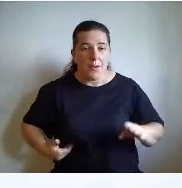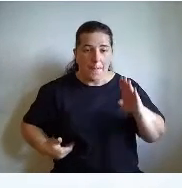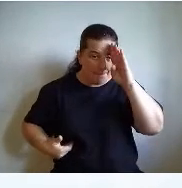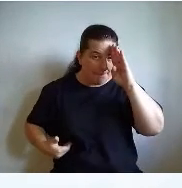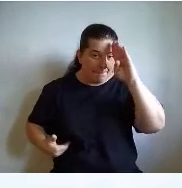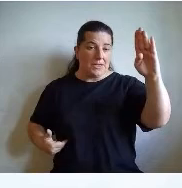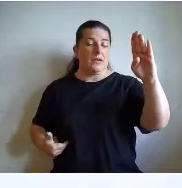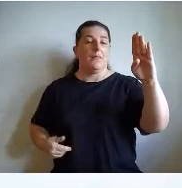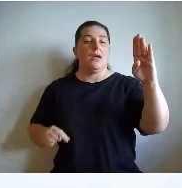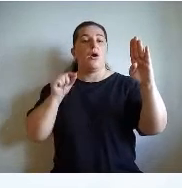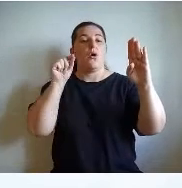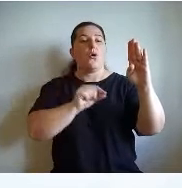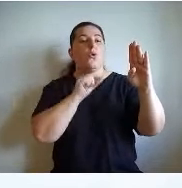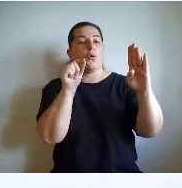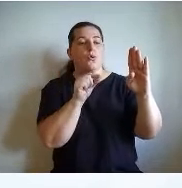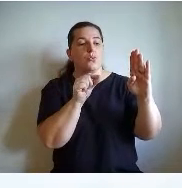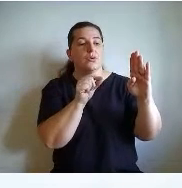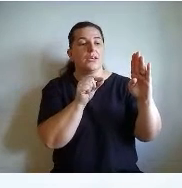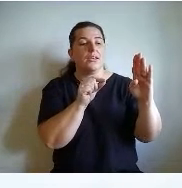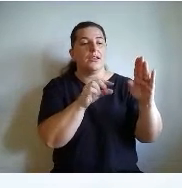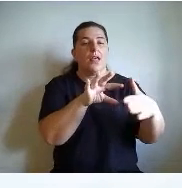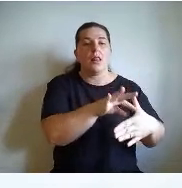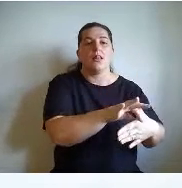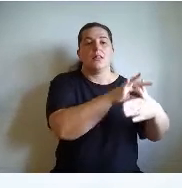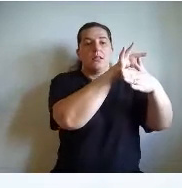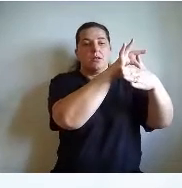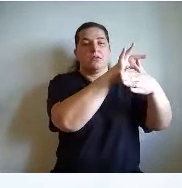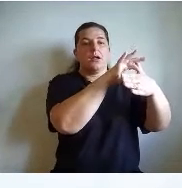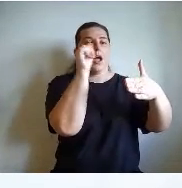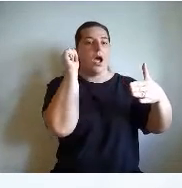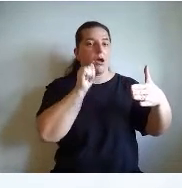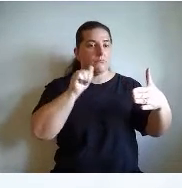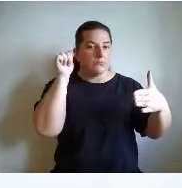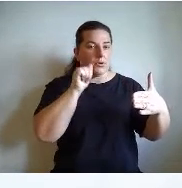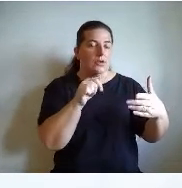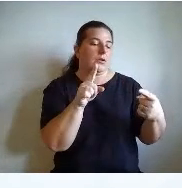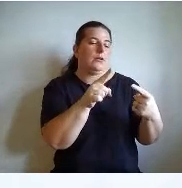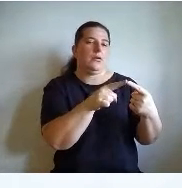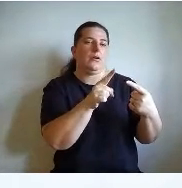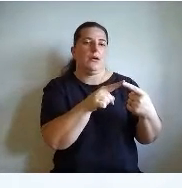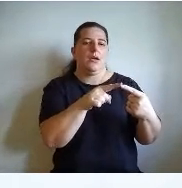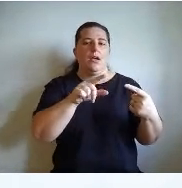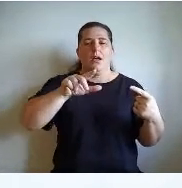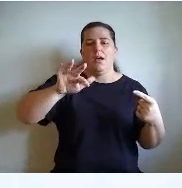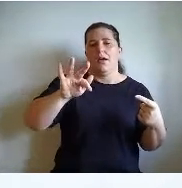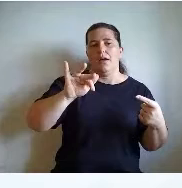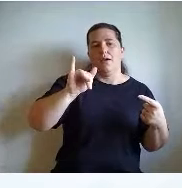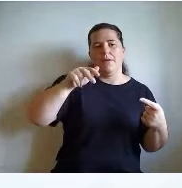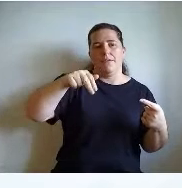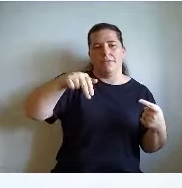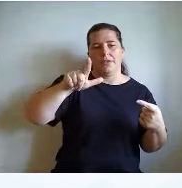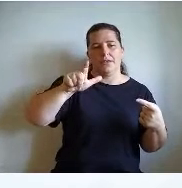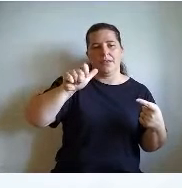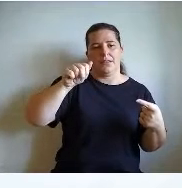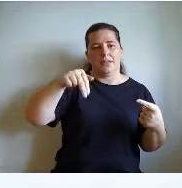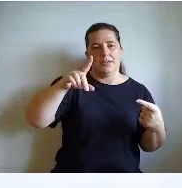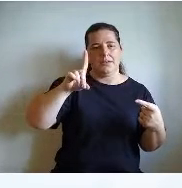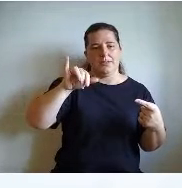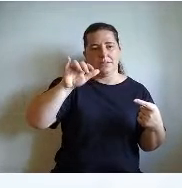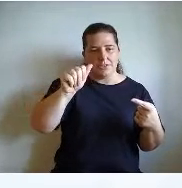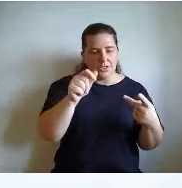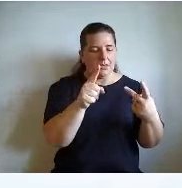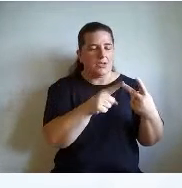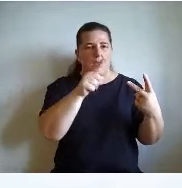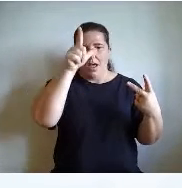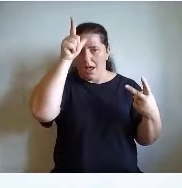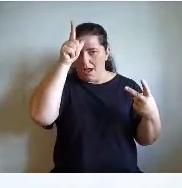aqueles comandados, liderados por mulheres, como é o caso da Finlândia, né, como é o caso da Alemanha, como é o